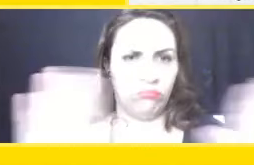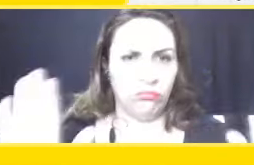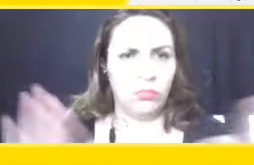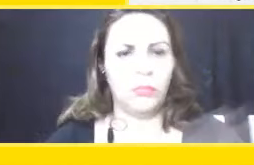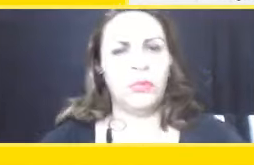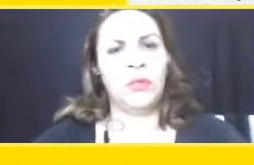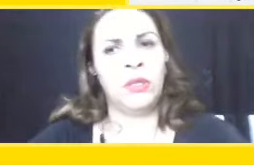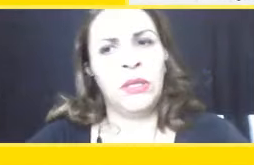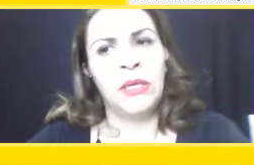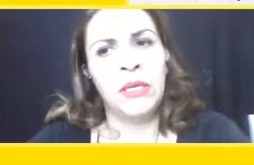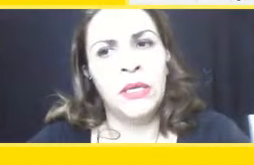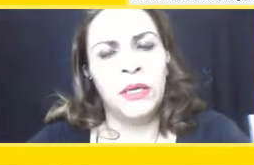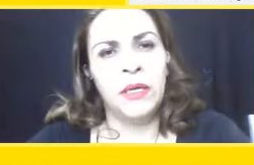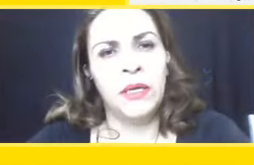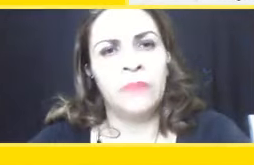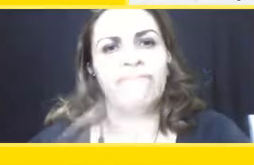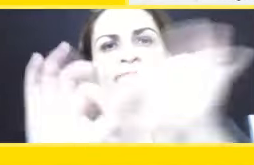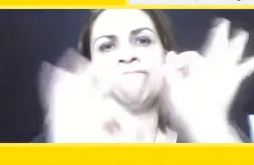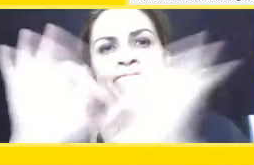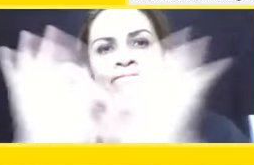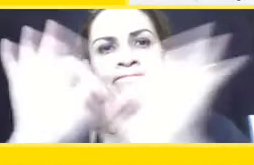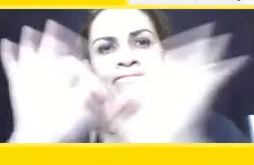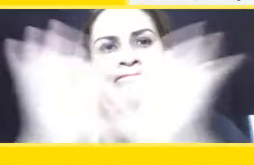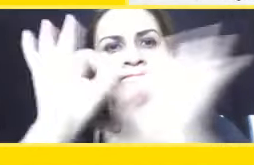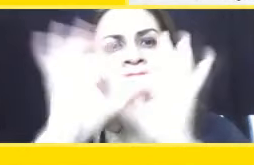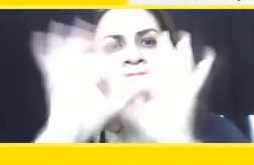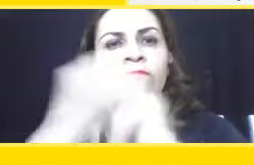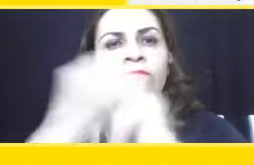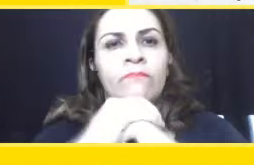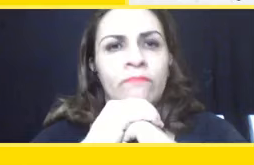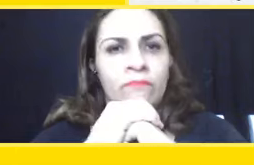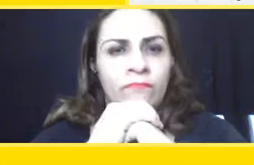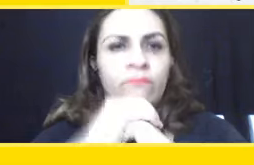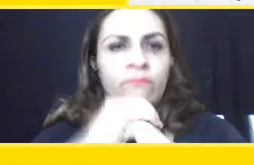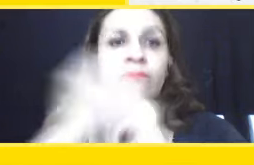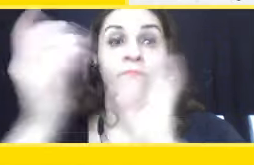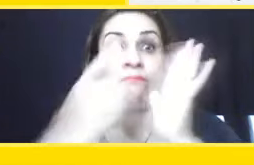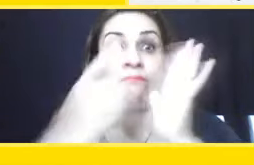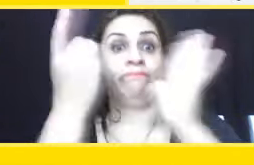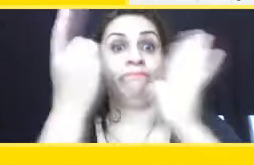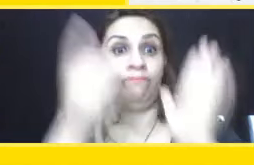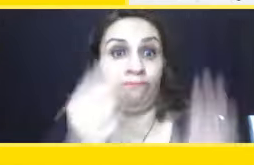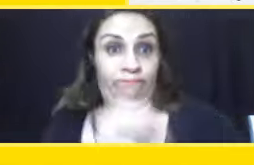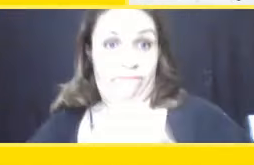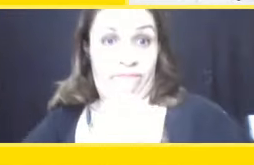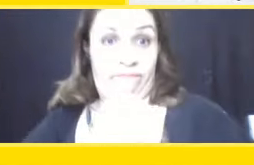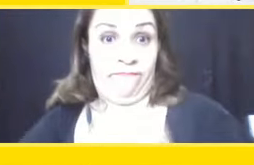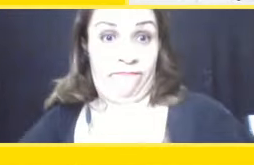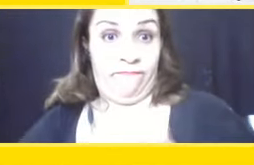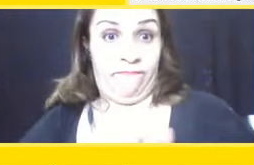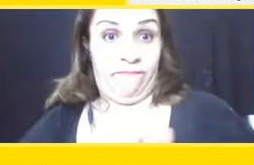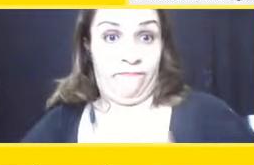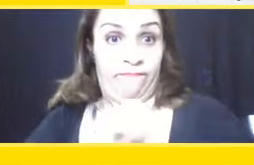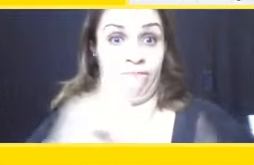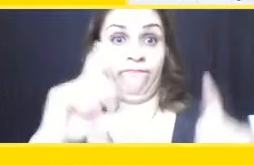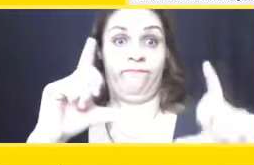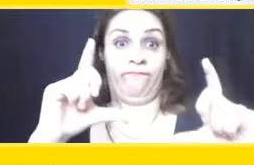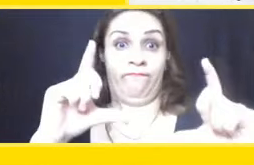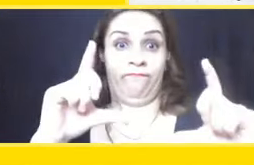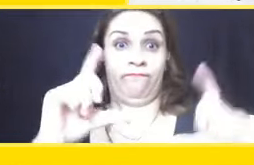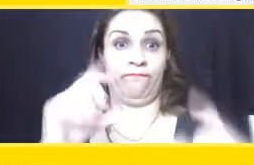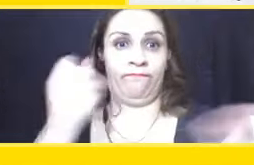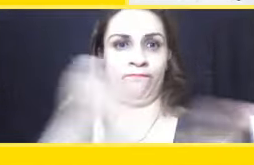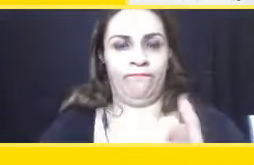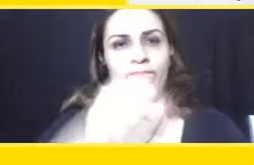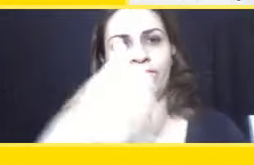E aí, se preparar todo mundo, porque o impacto em alguns salários aí serão grandes, né? Vai 14%